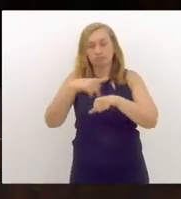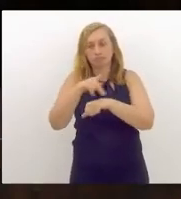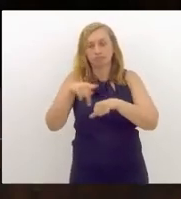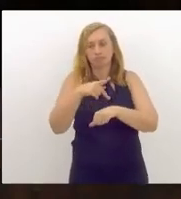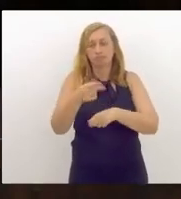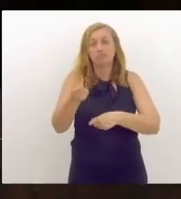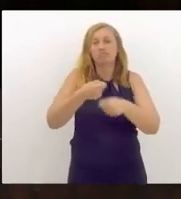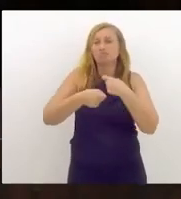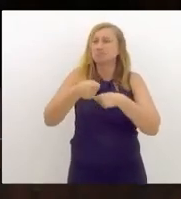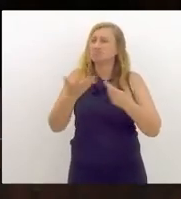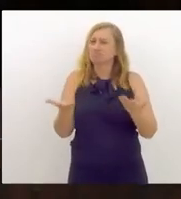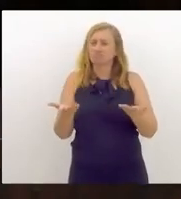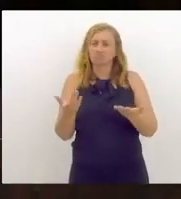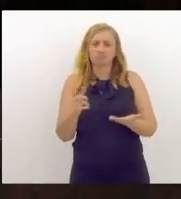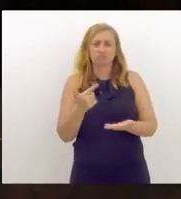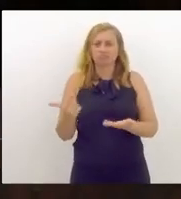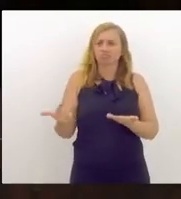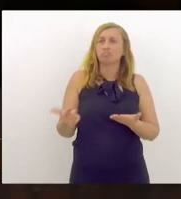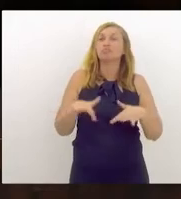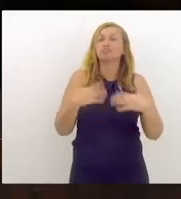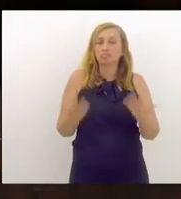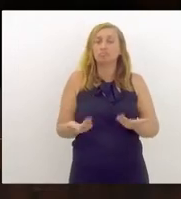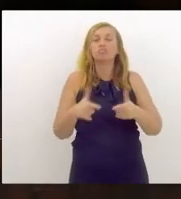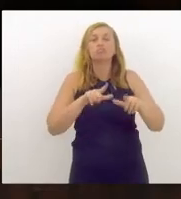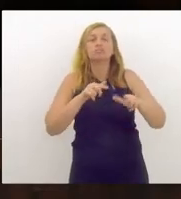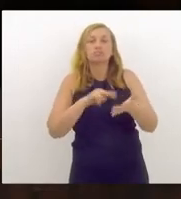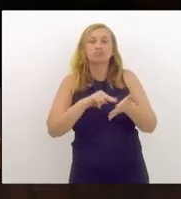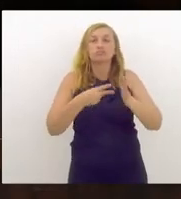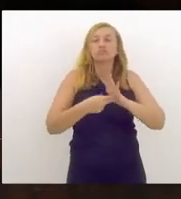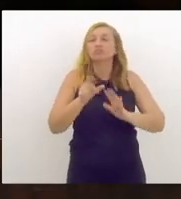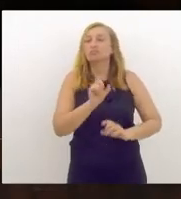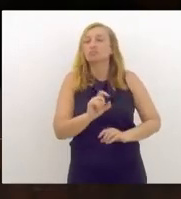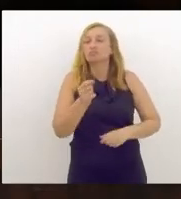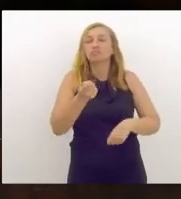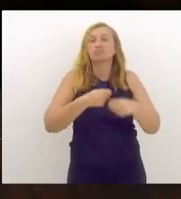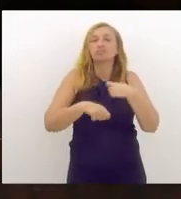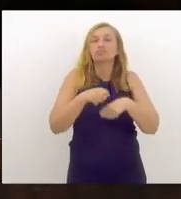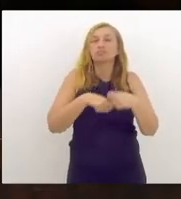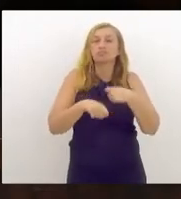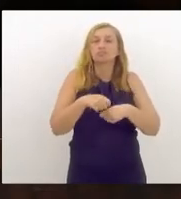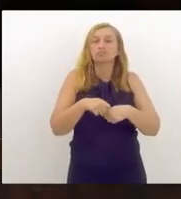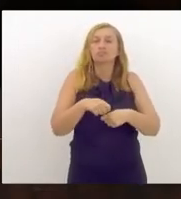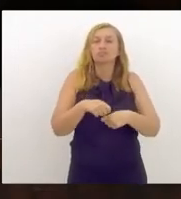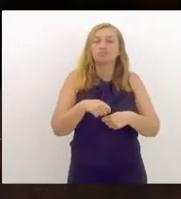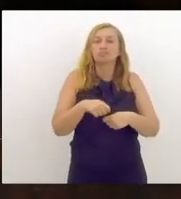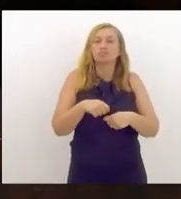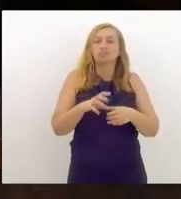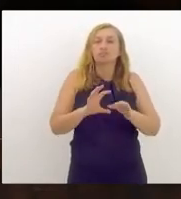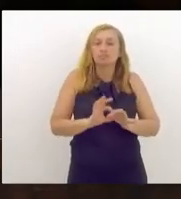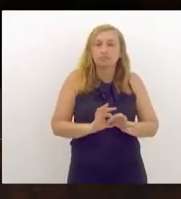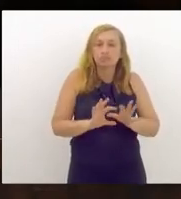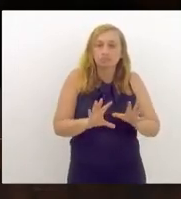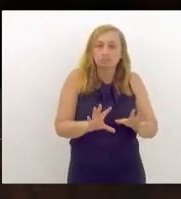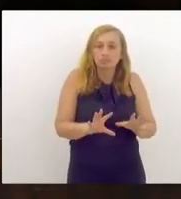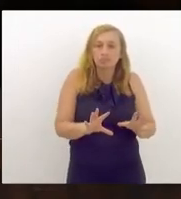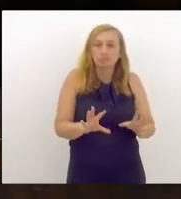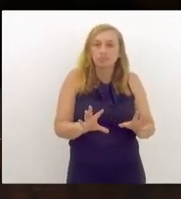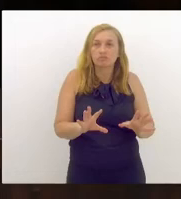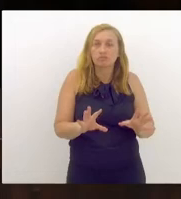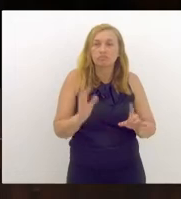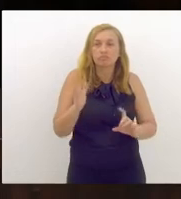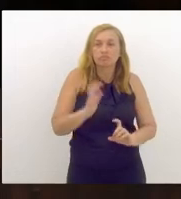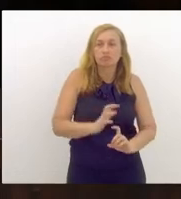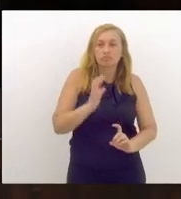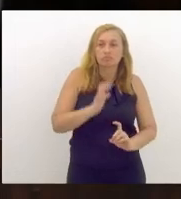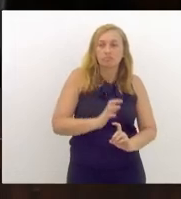Liberdade negocial não existe nenhuma então isso significa o quê significa negociar para permitir viabilizar a